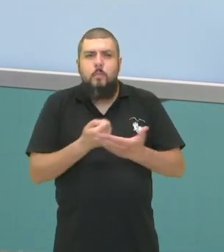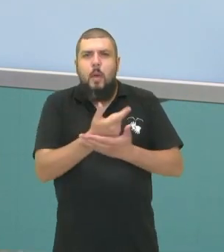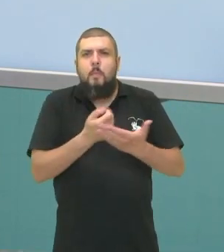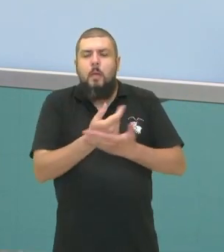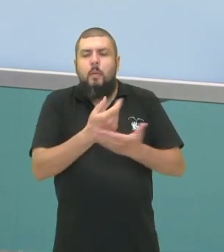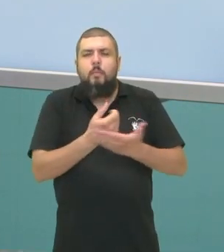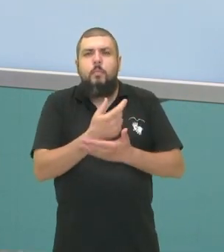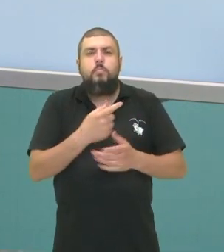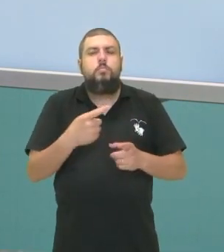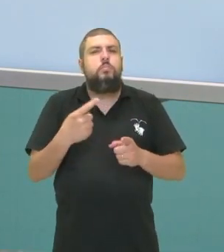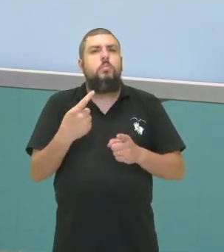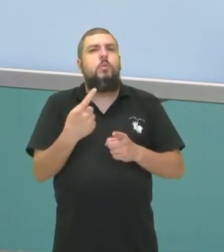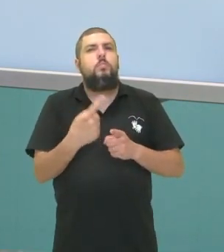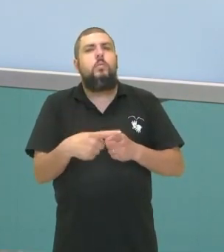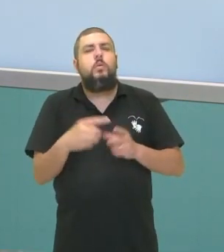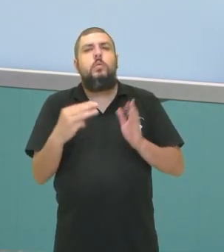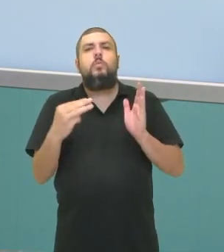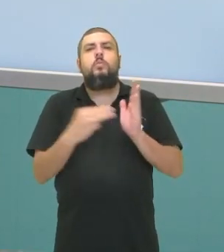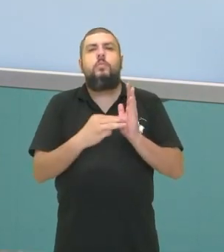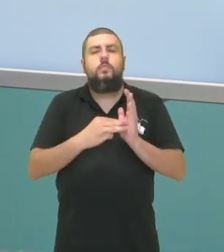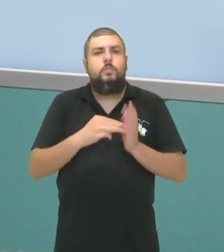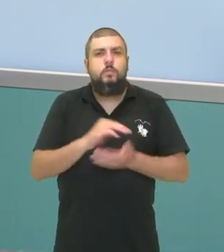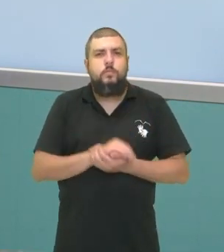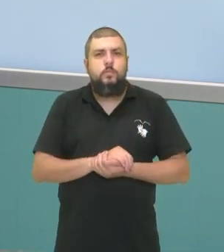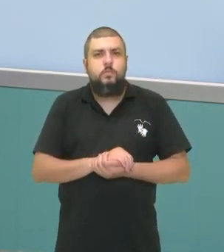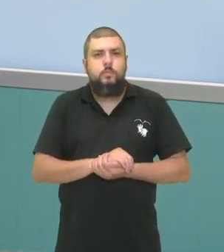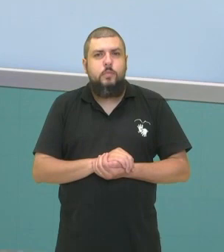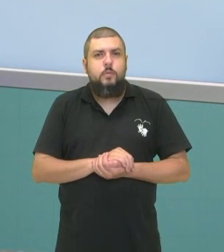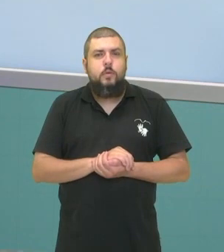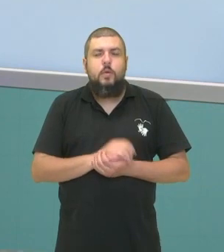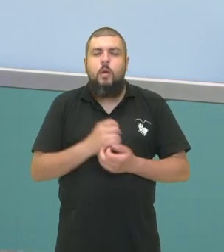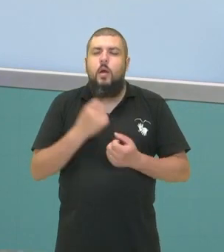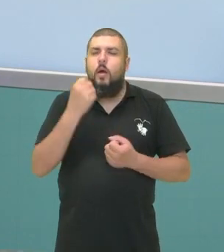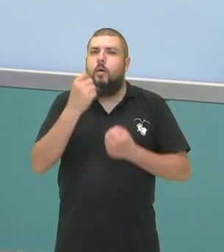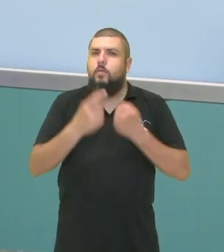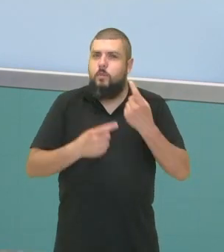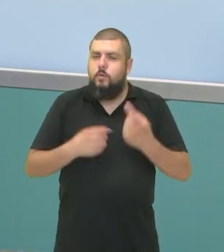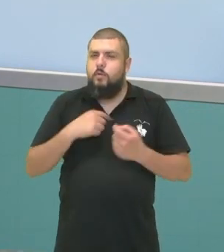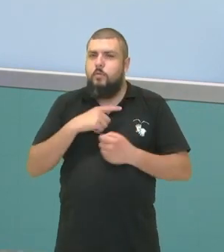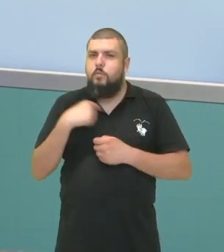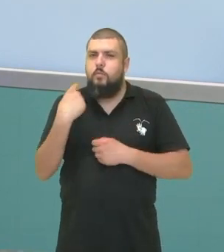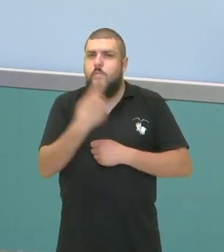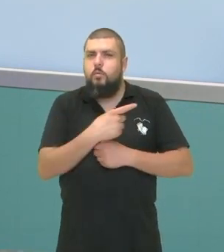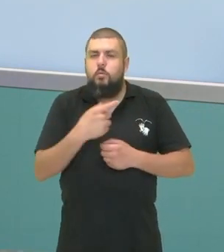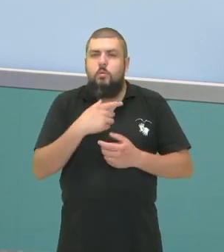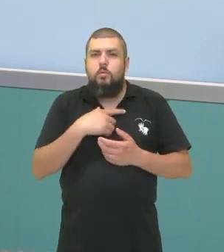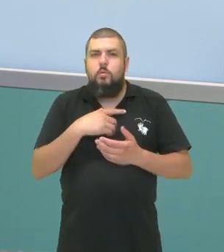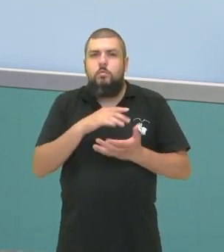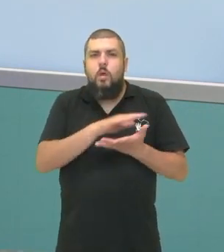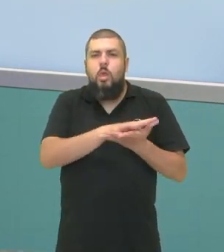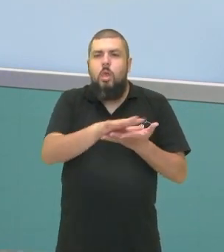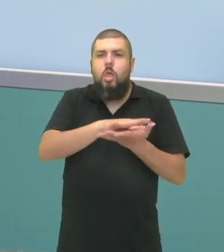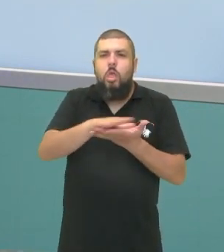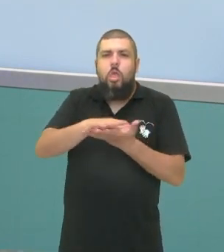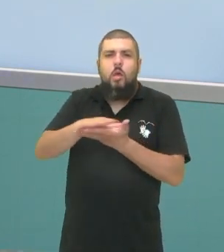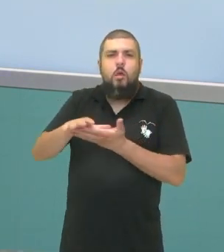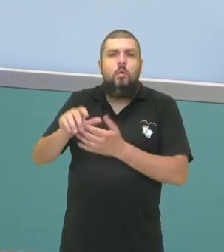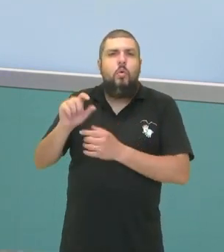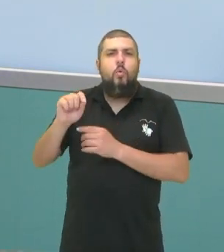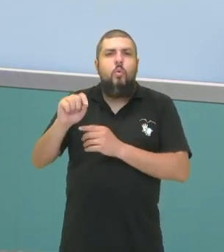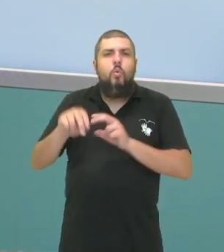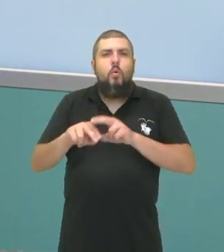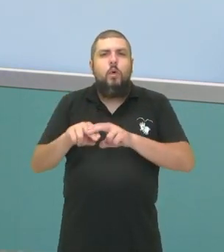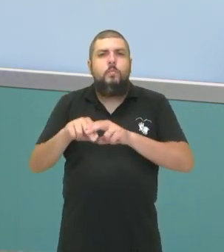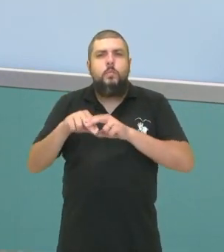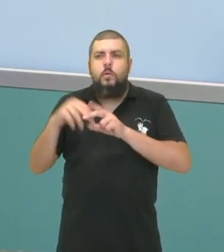político, econômico, mercadológico, etc., né? A gente fica sempre à margem, às vezes, das modas, dos modismos, dos discursos. A gente compra,